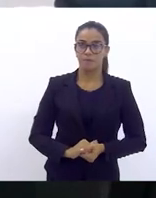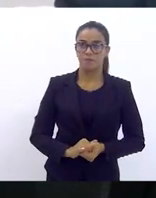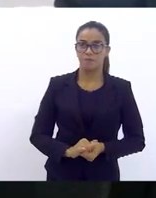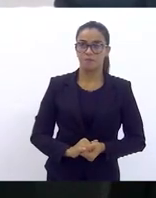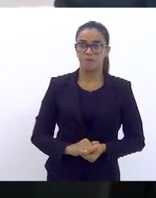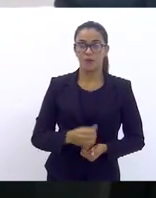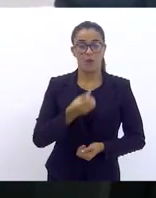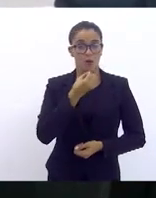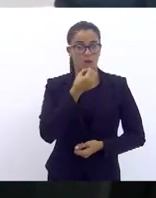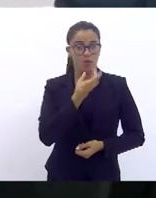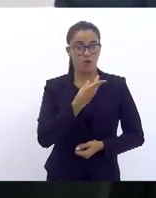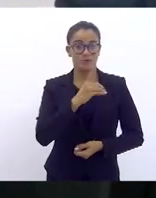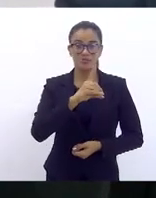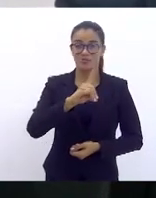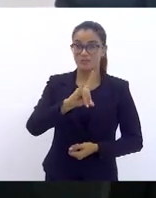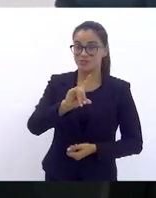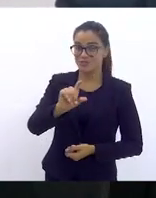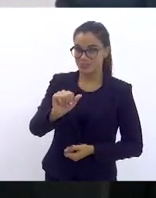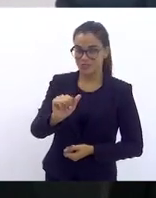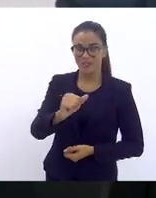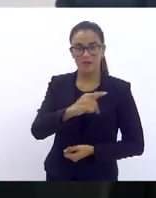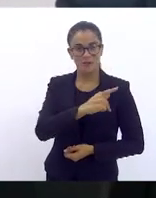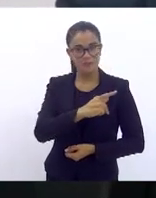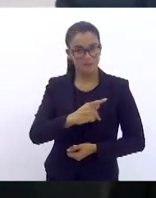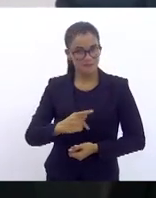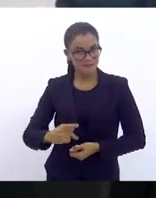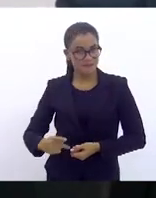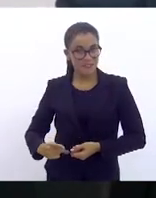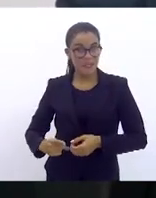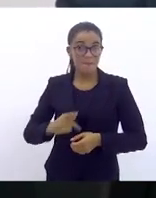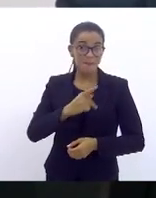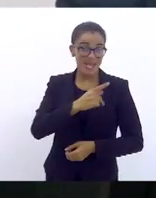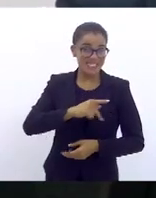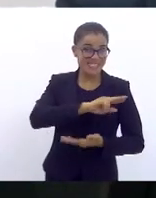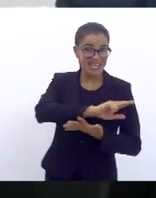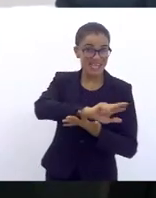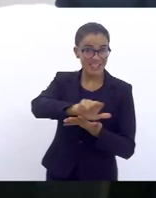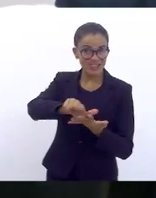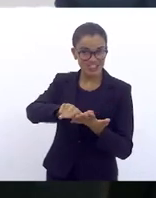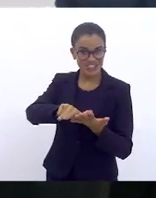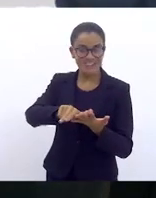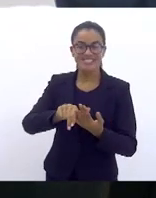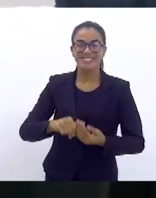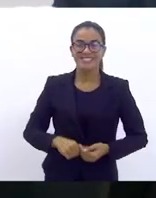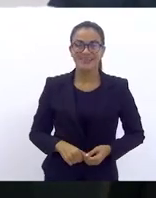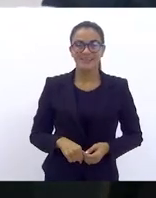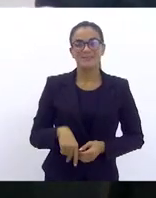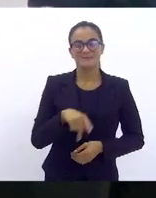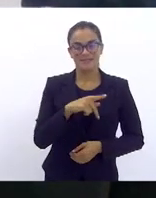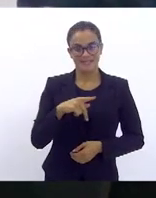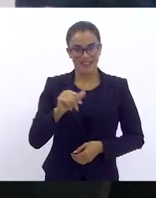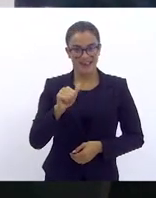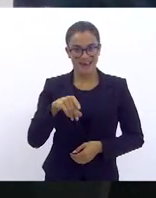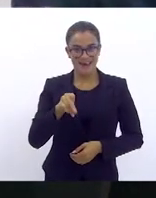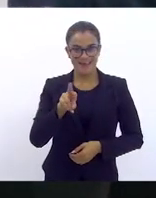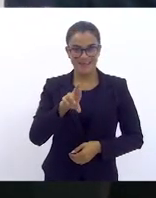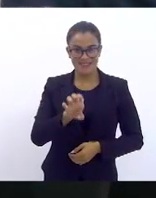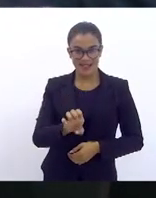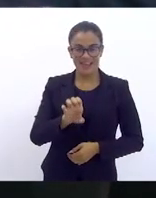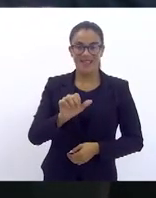Bom dia presidente Presidente né Presidente André Correia Presidente